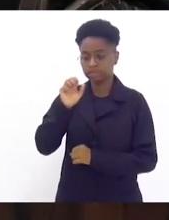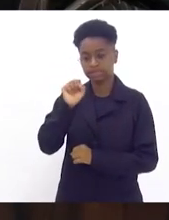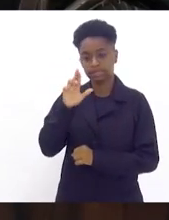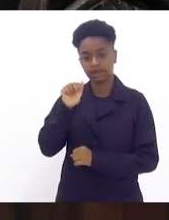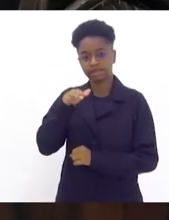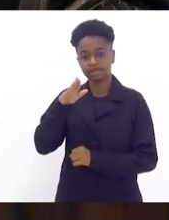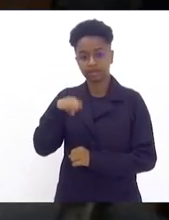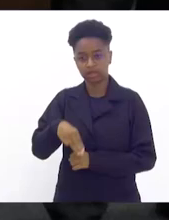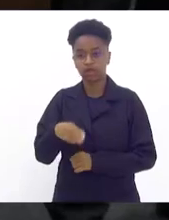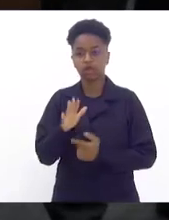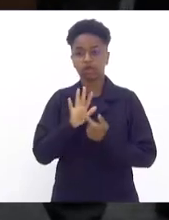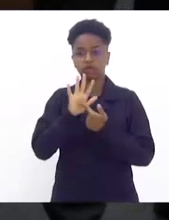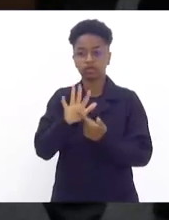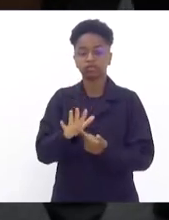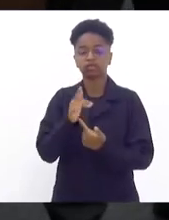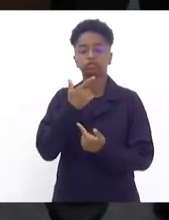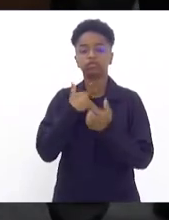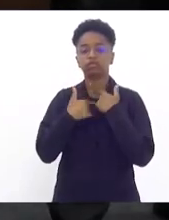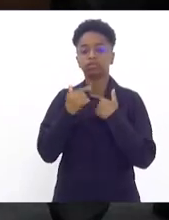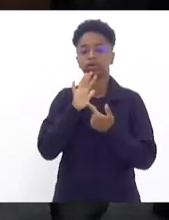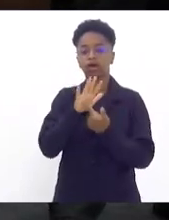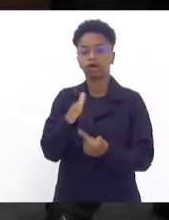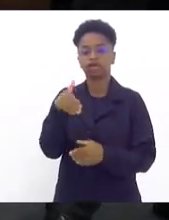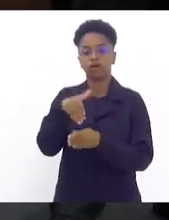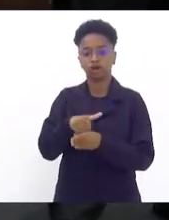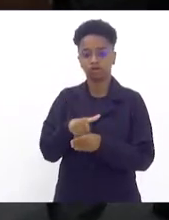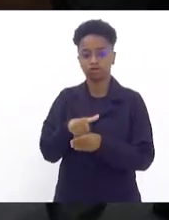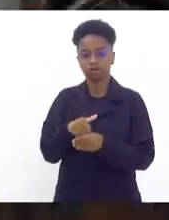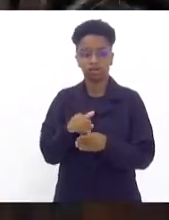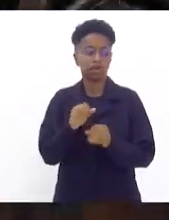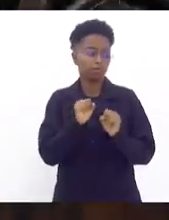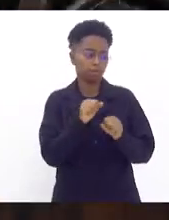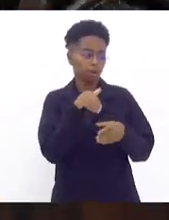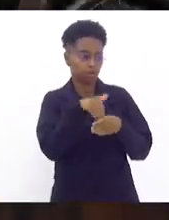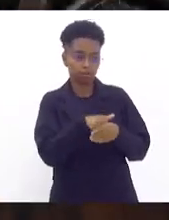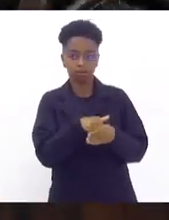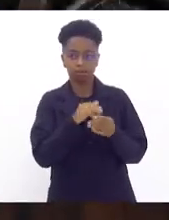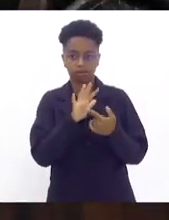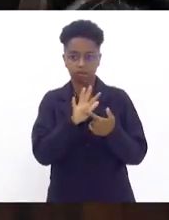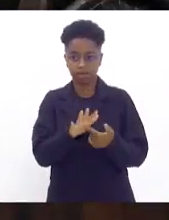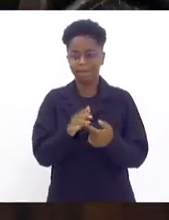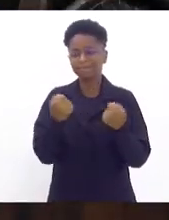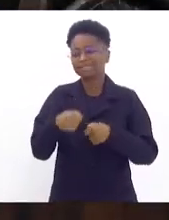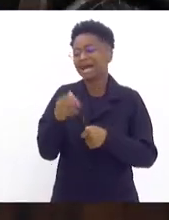Gostaria de fazer declaração de voto? Para a declaração de voto, seja